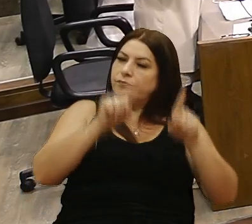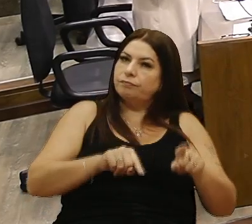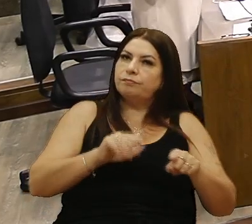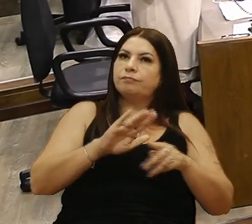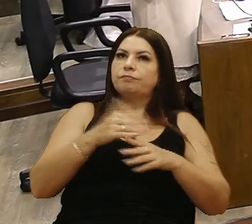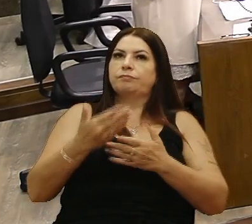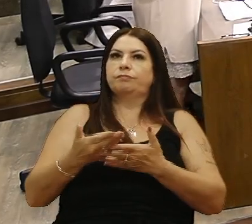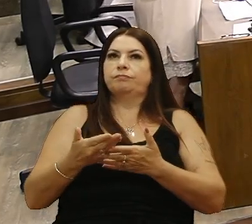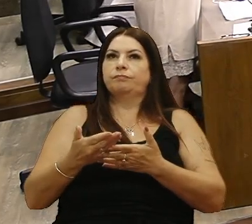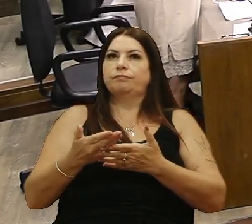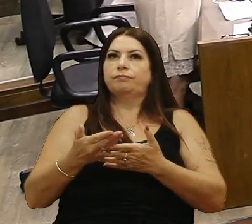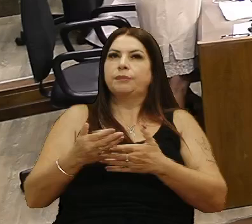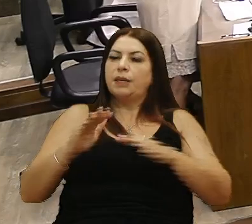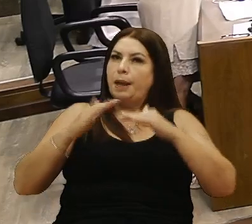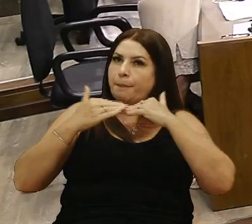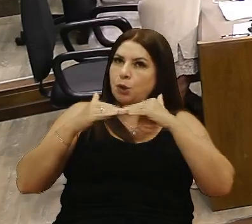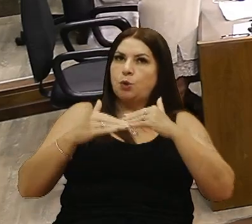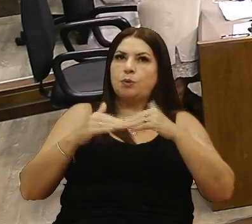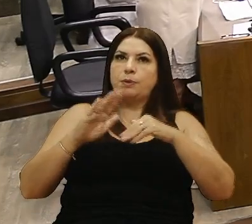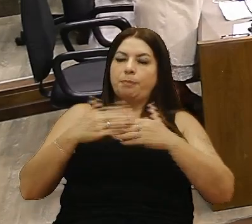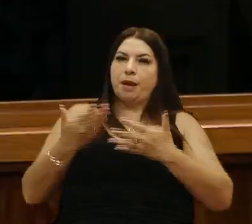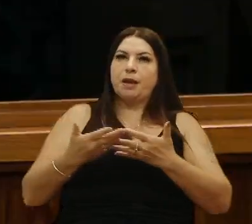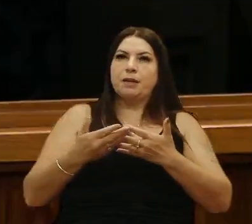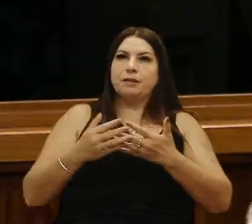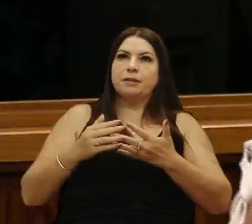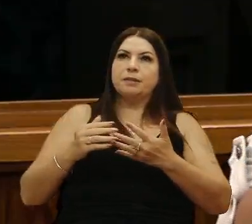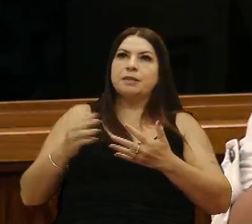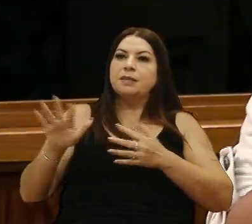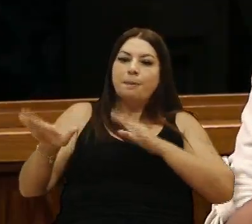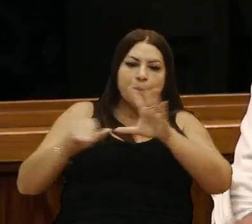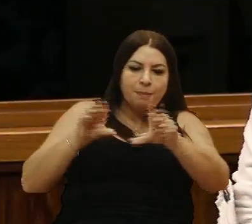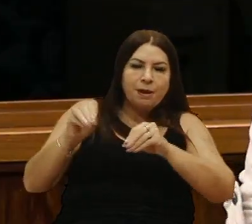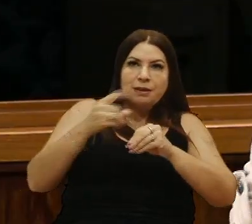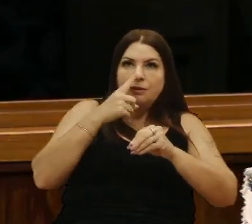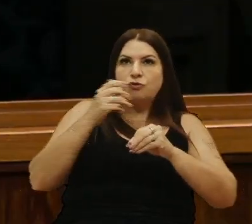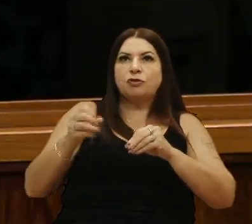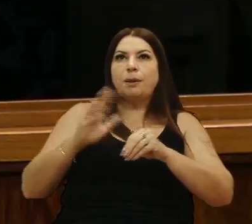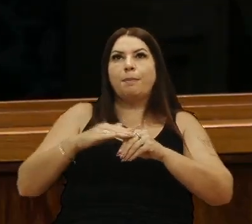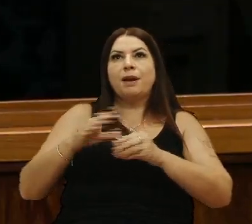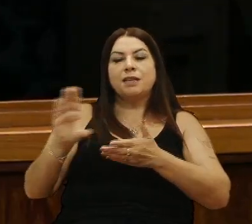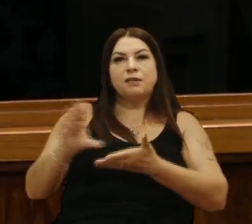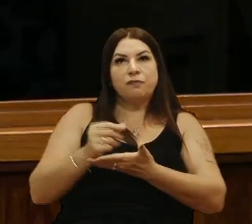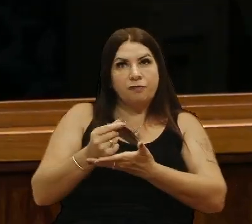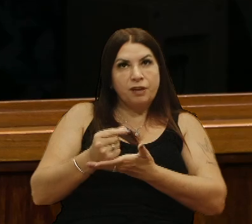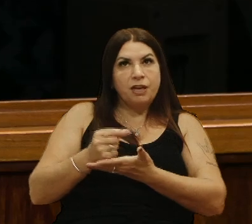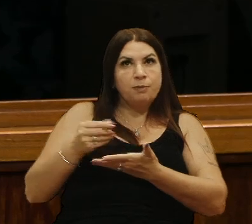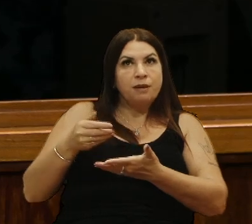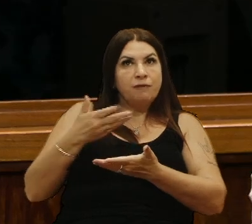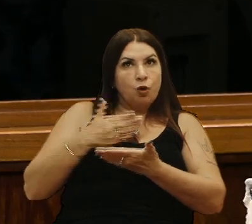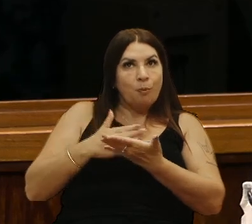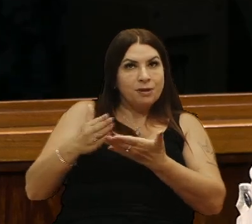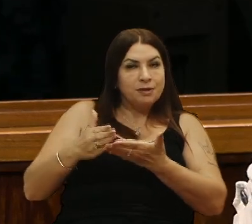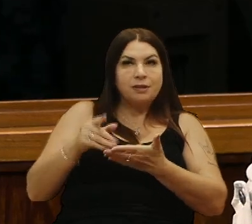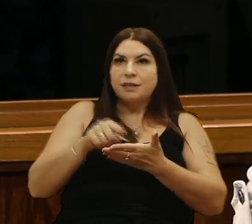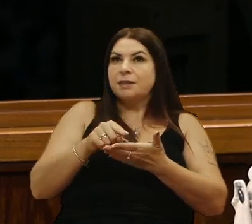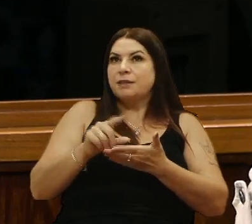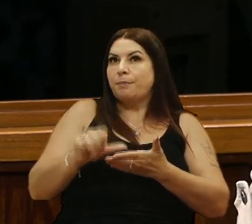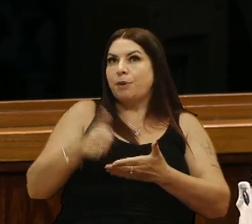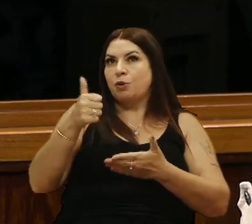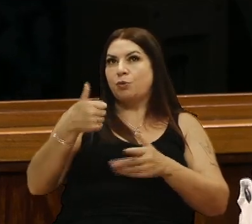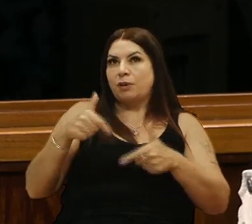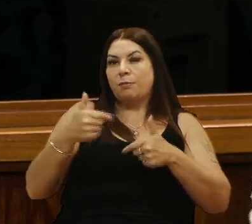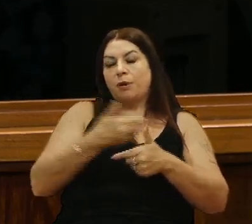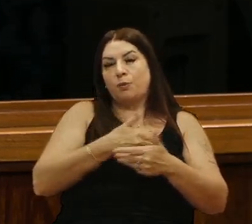mais caminhões, mais carro, mais coleta, que daí pode ter mais verba que vai entrar. É assim que a gente melhora um